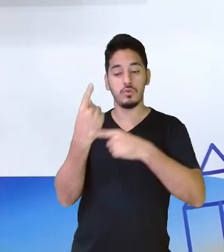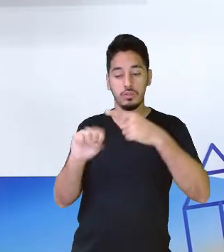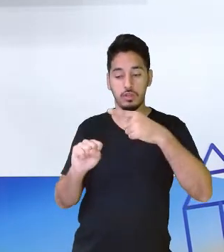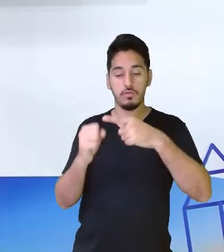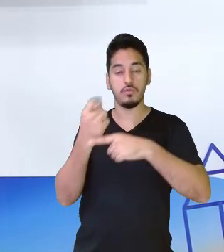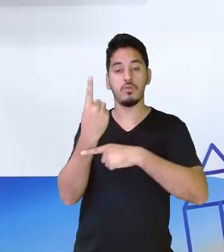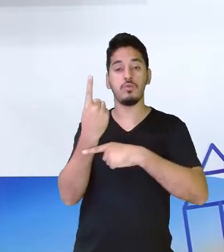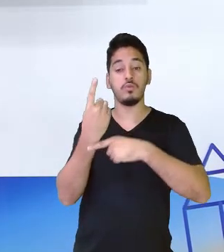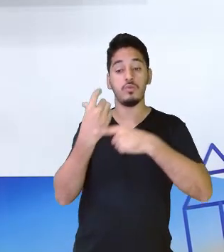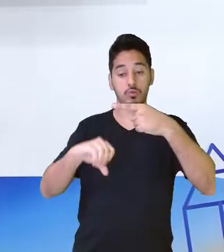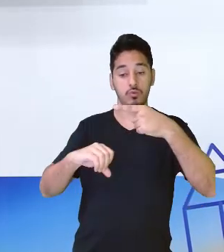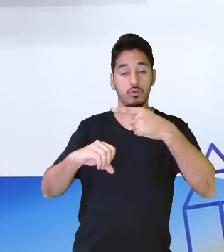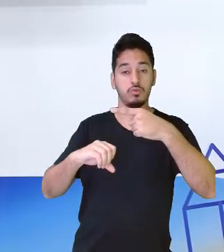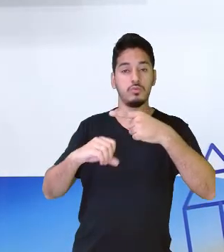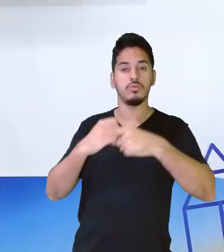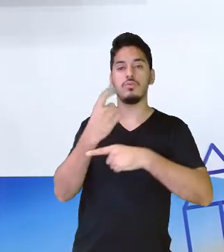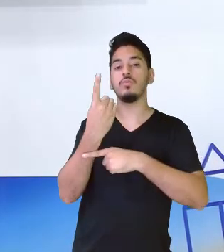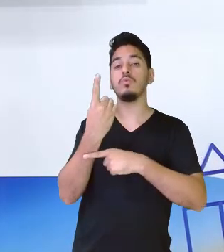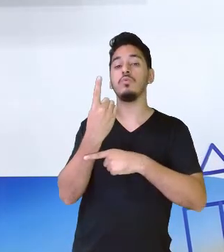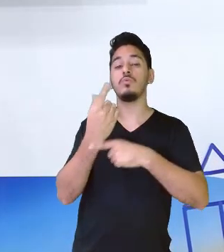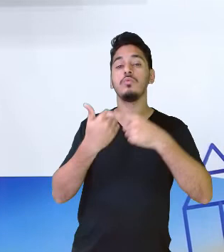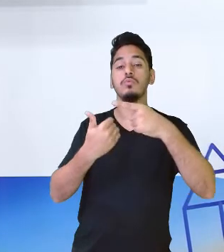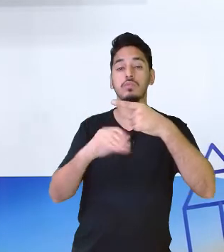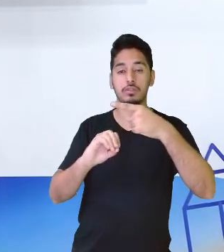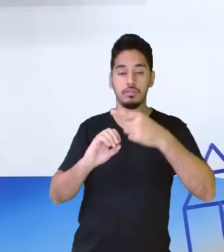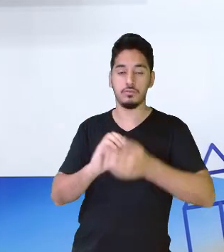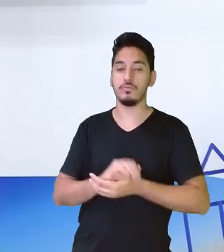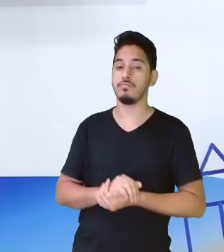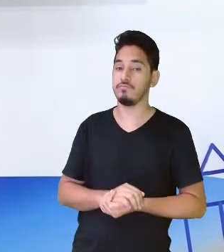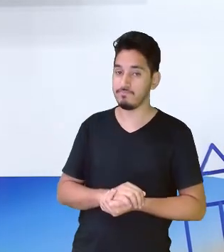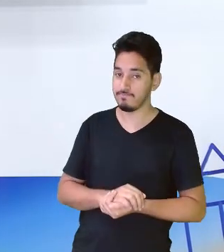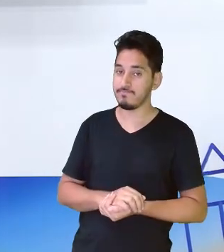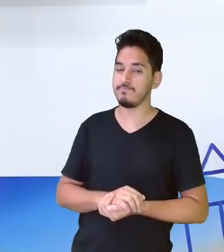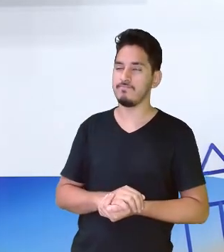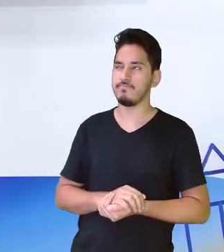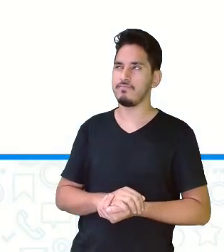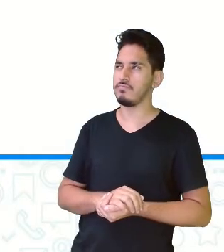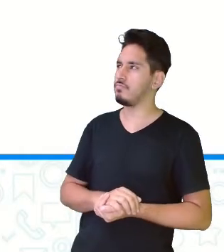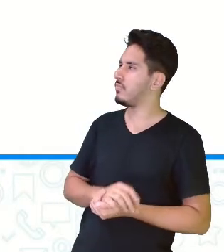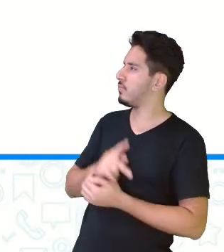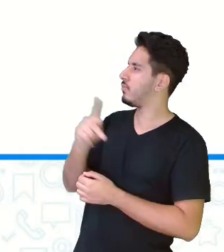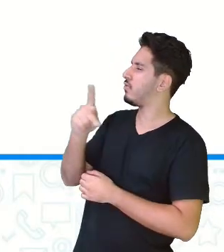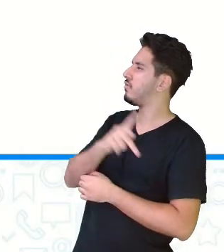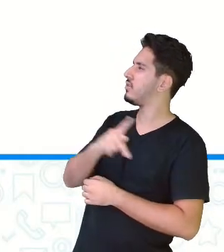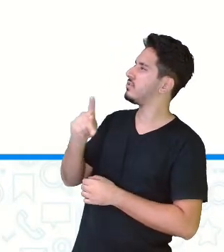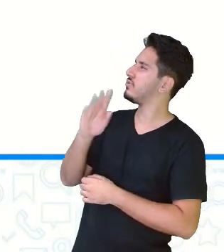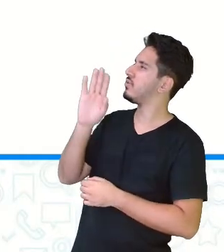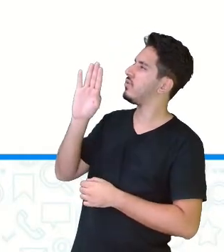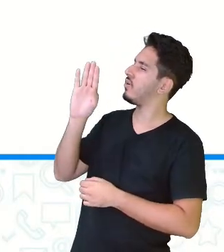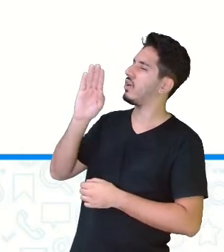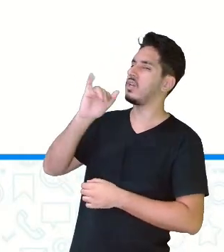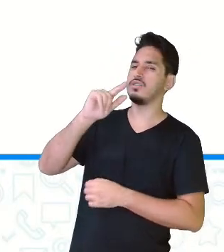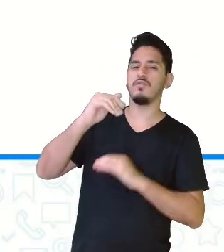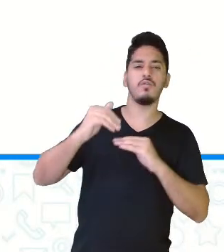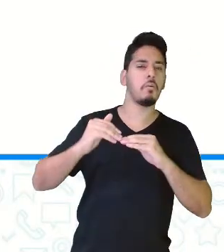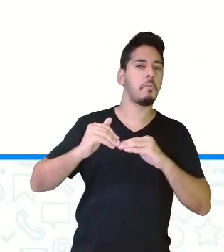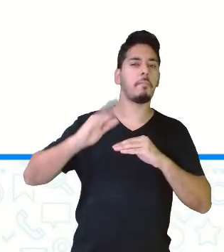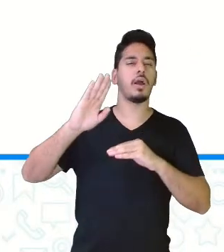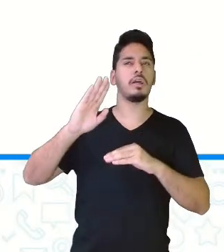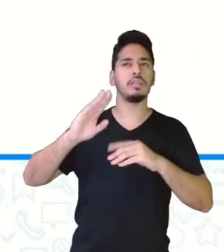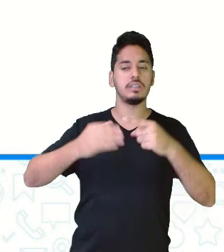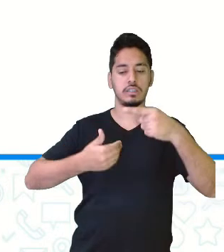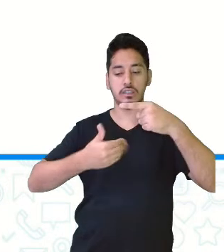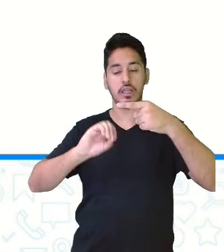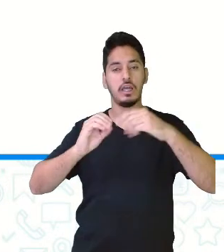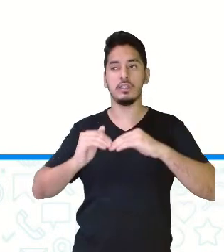1/8, 1/9 e 1/10. Professora, e se for mais do que